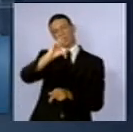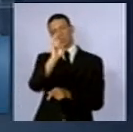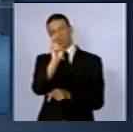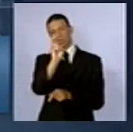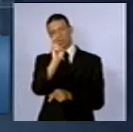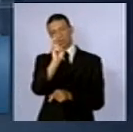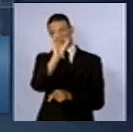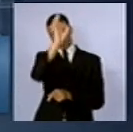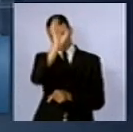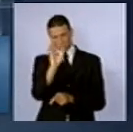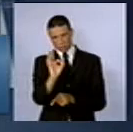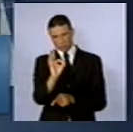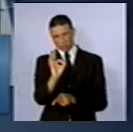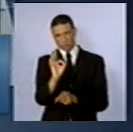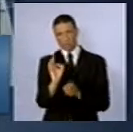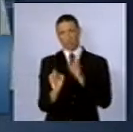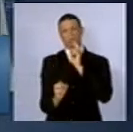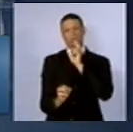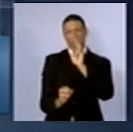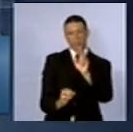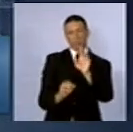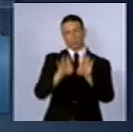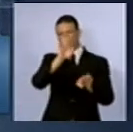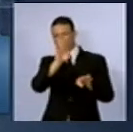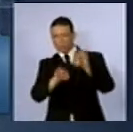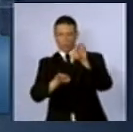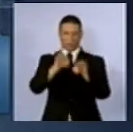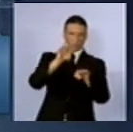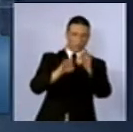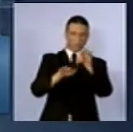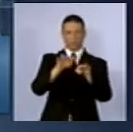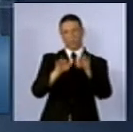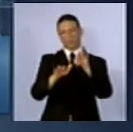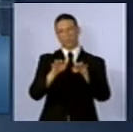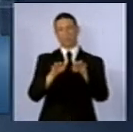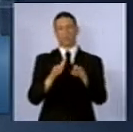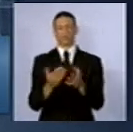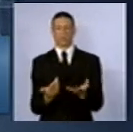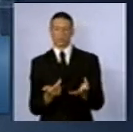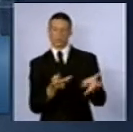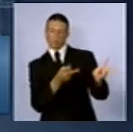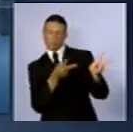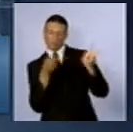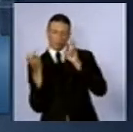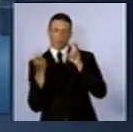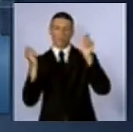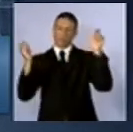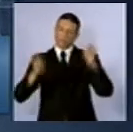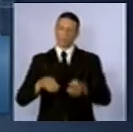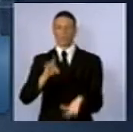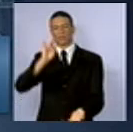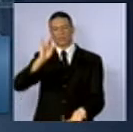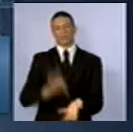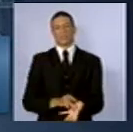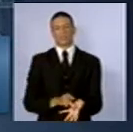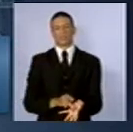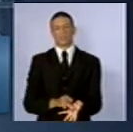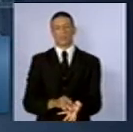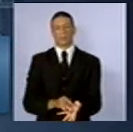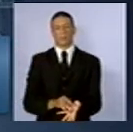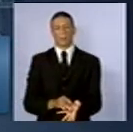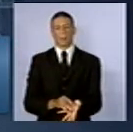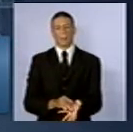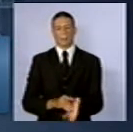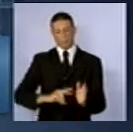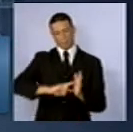chance que eu tô calculando cairá dentro desse intervalo então isso me dá uma perspectiva da ah da